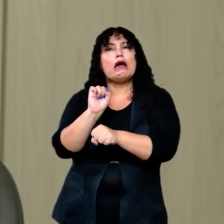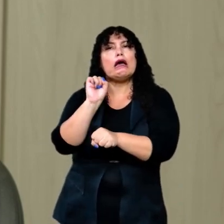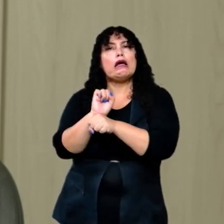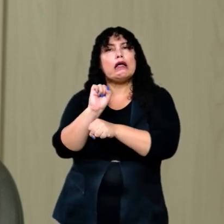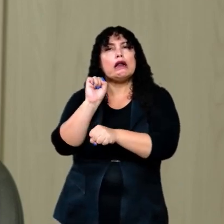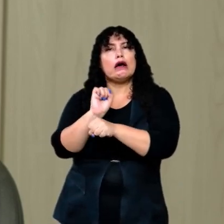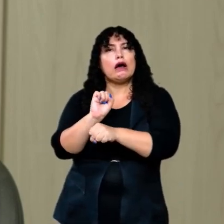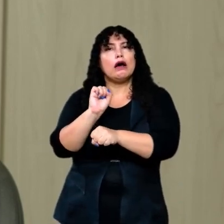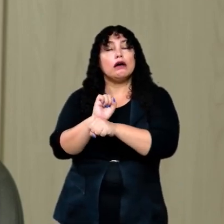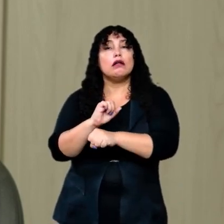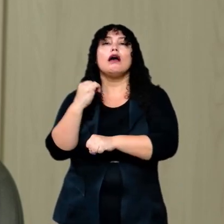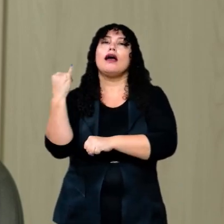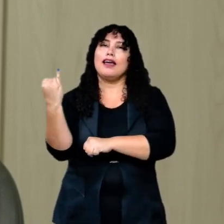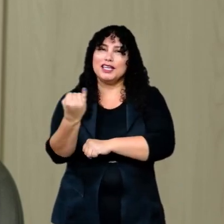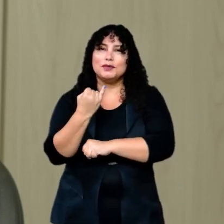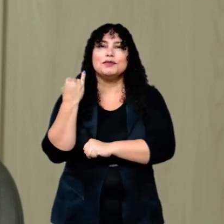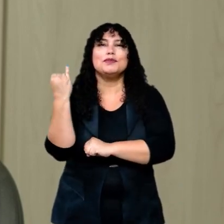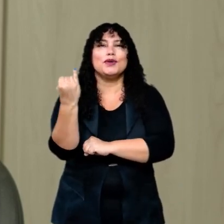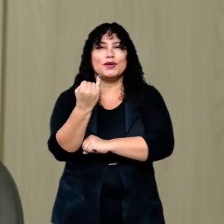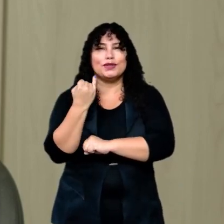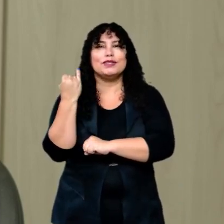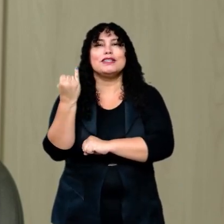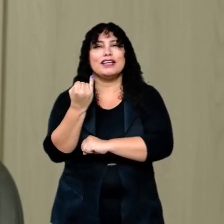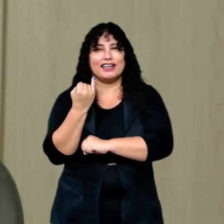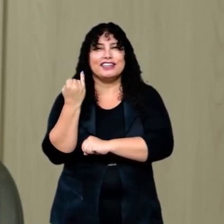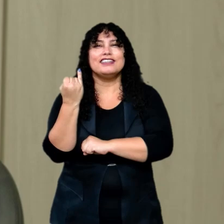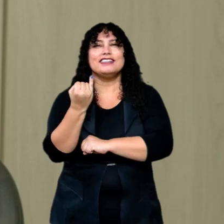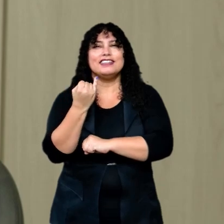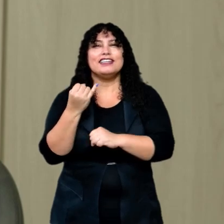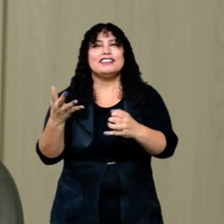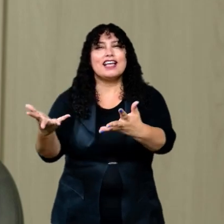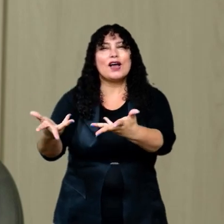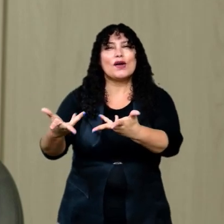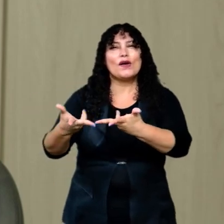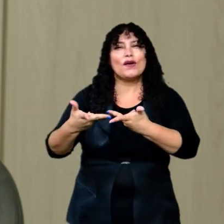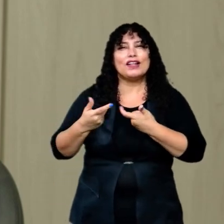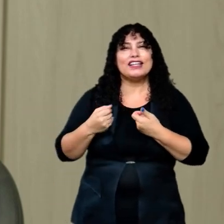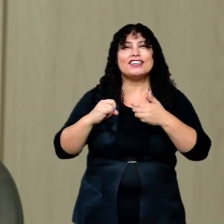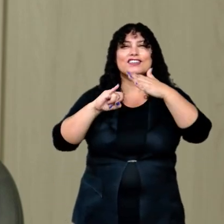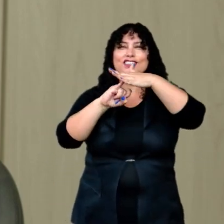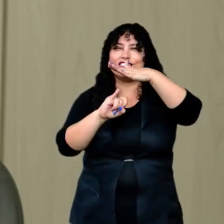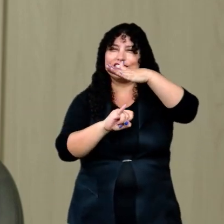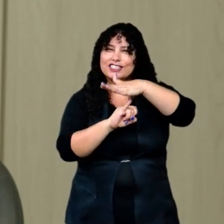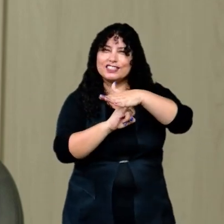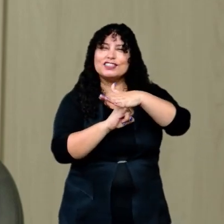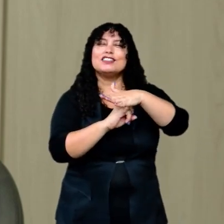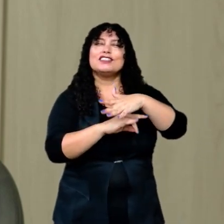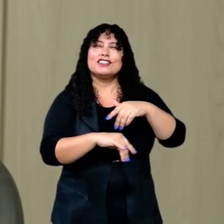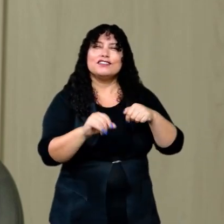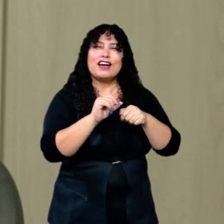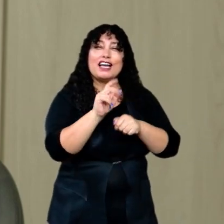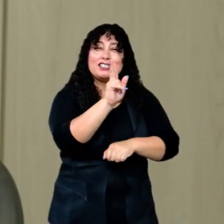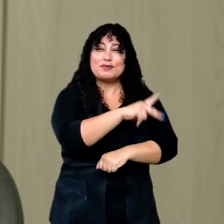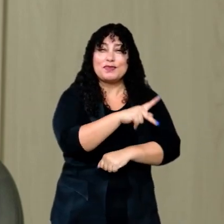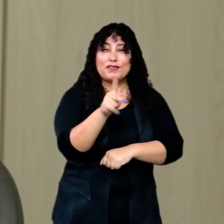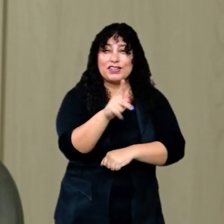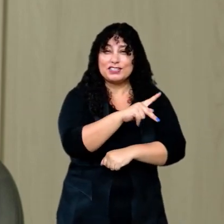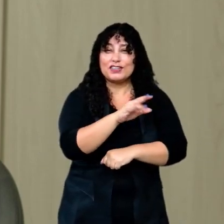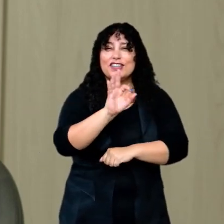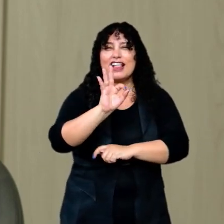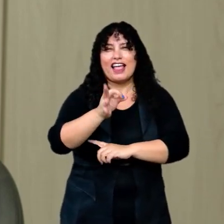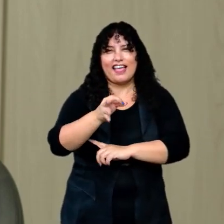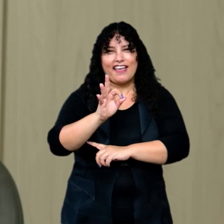Então, é importante esse acolhimento que o Instituto realmente faz, os professores